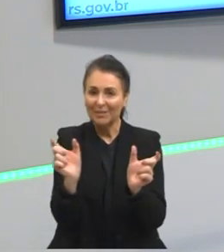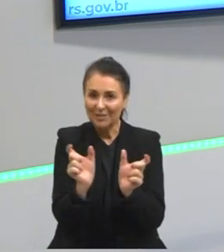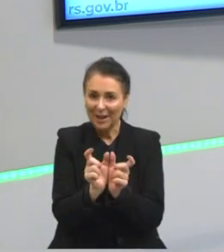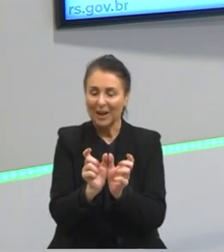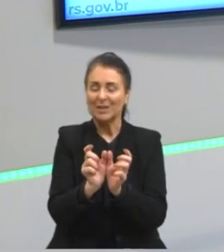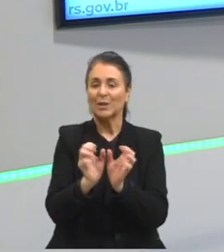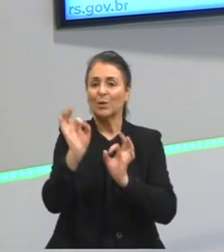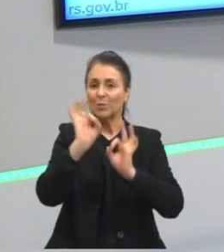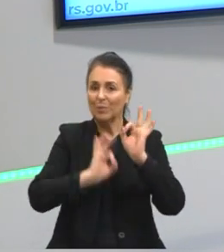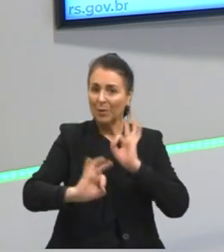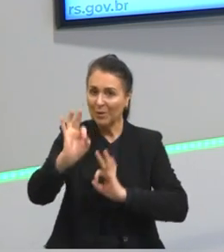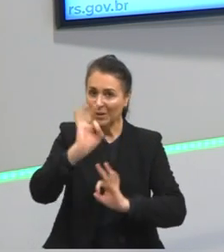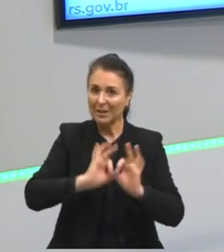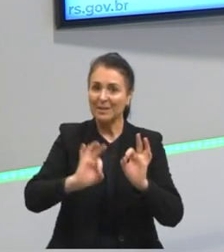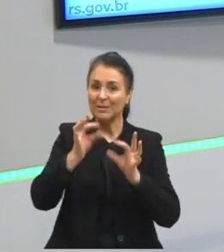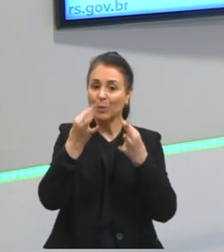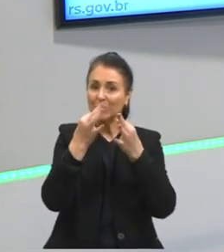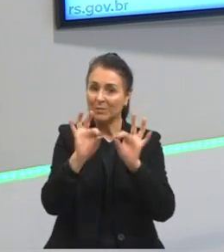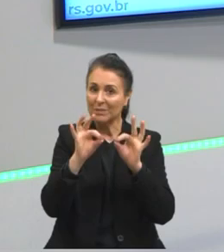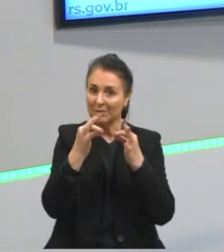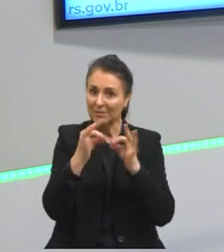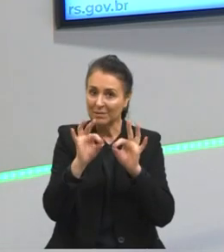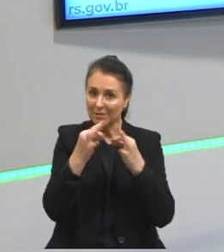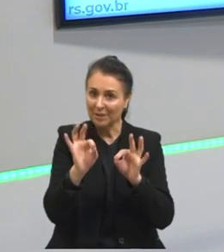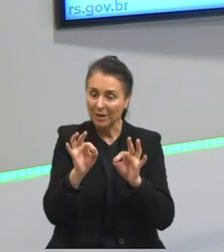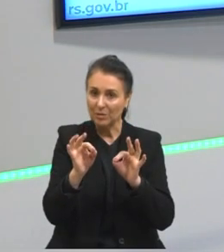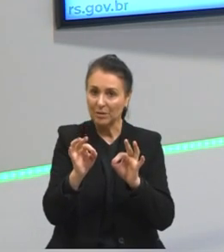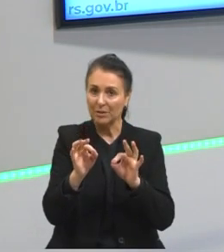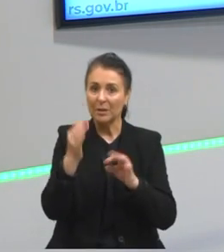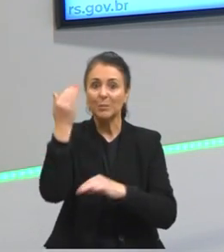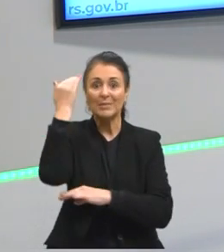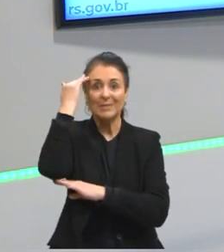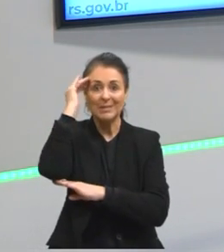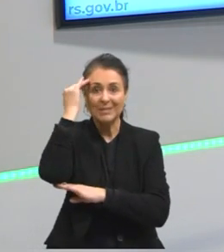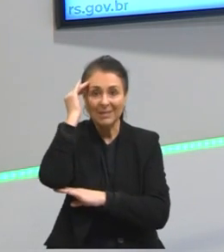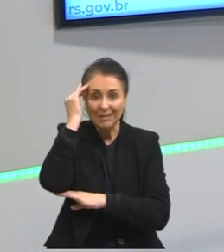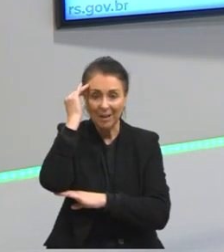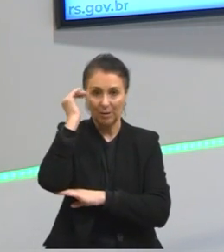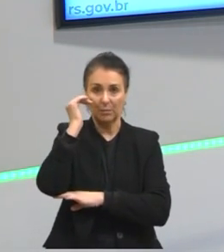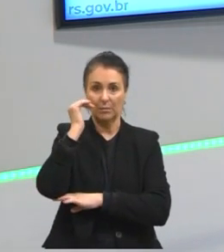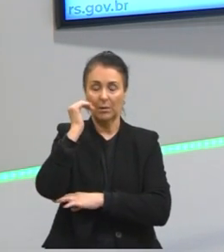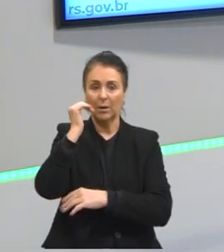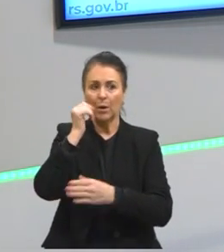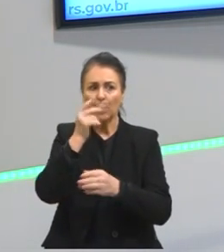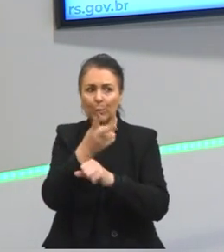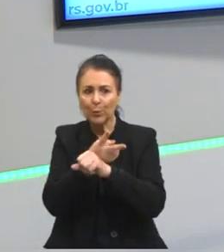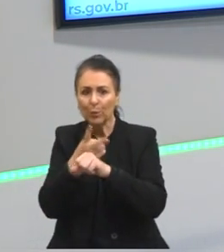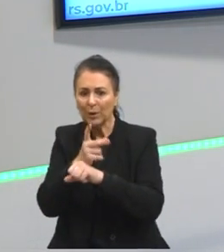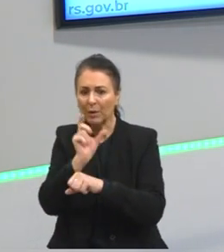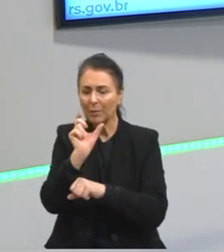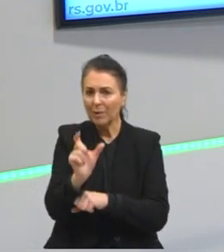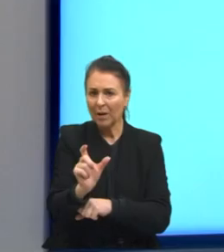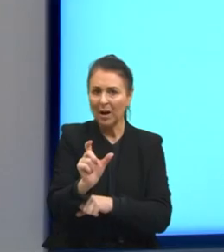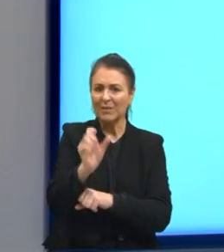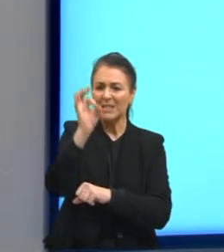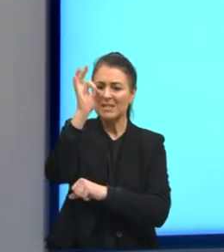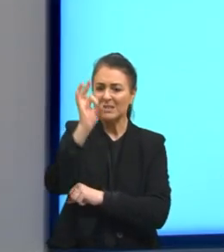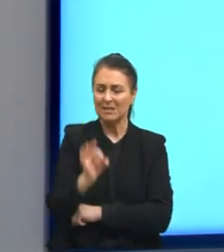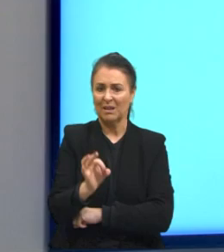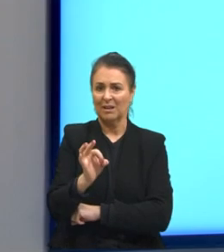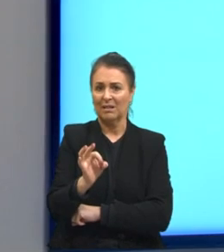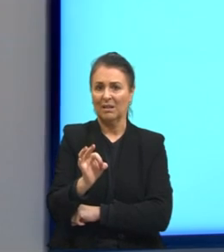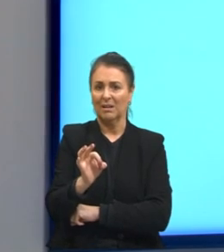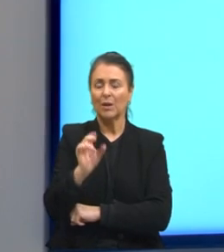Eu preciso entender. Ok, abri a gaveta. Peguei a palavra correta. O que eu